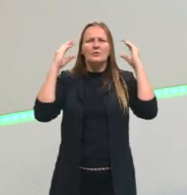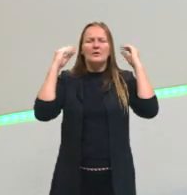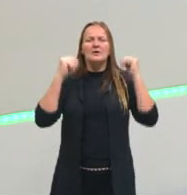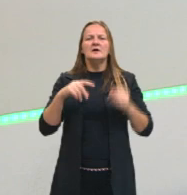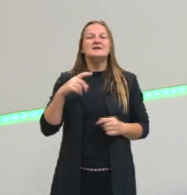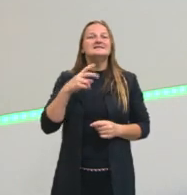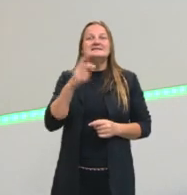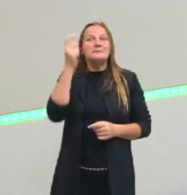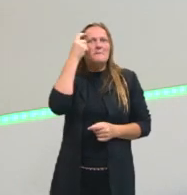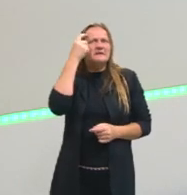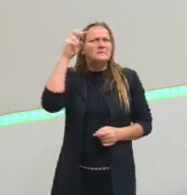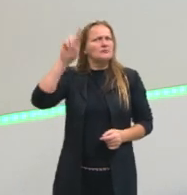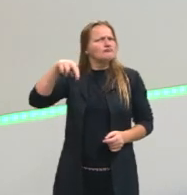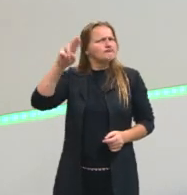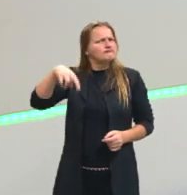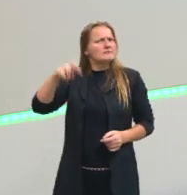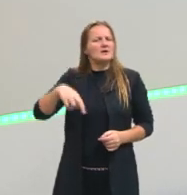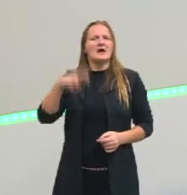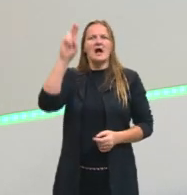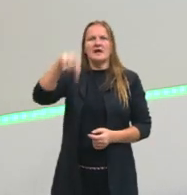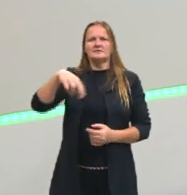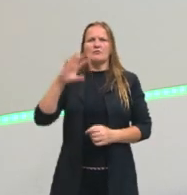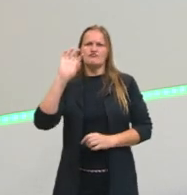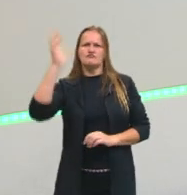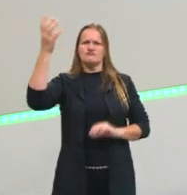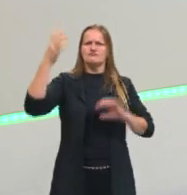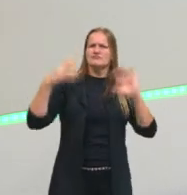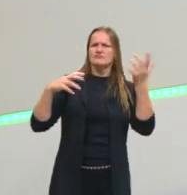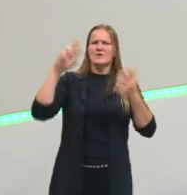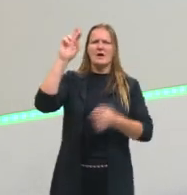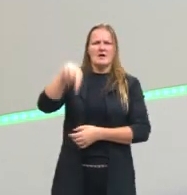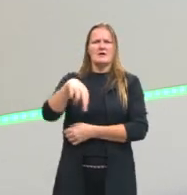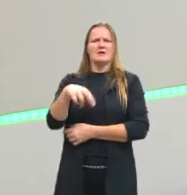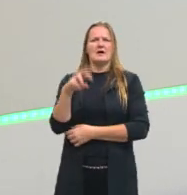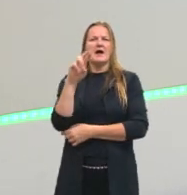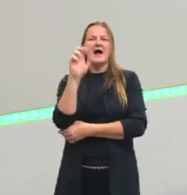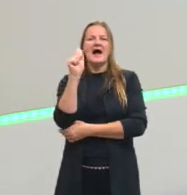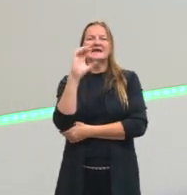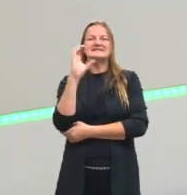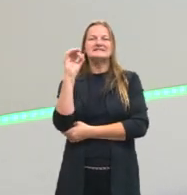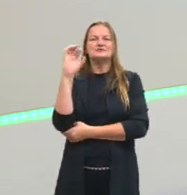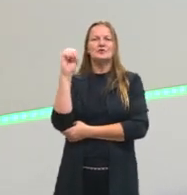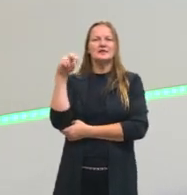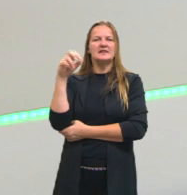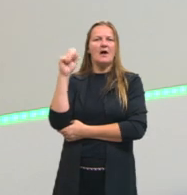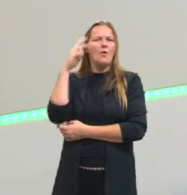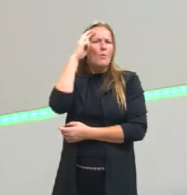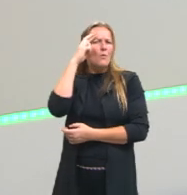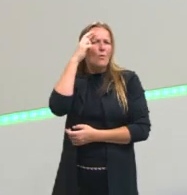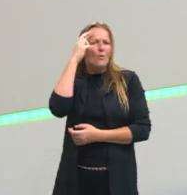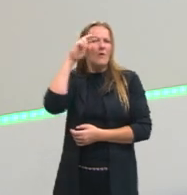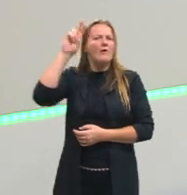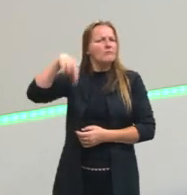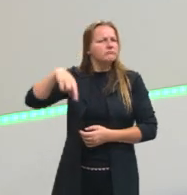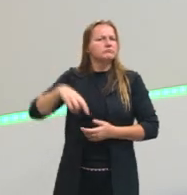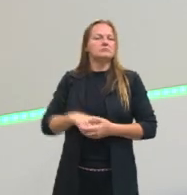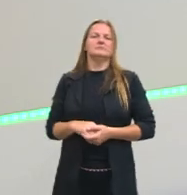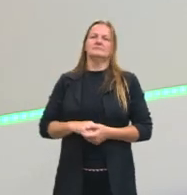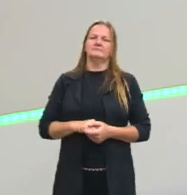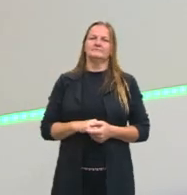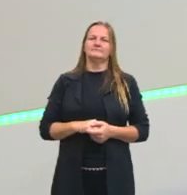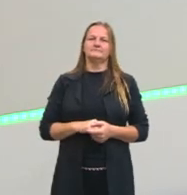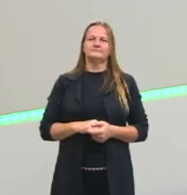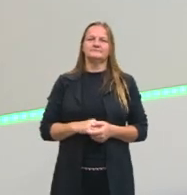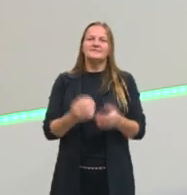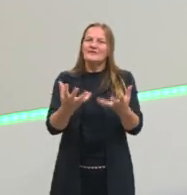razão tudo se resolveria pela razão por meio da razão o que não fosse racional não seria bem aceito e a